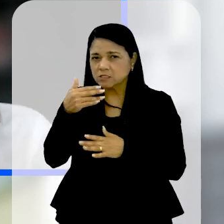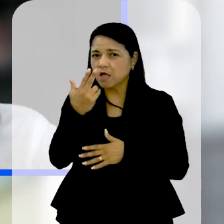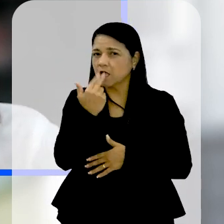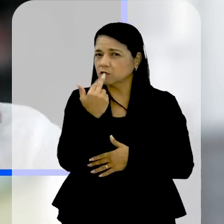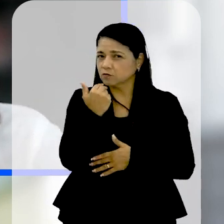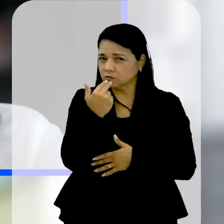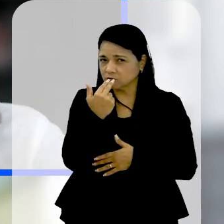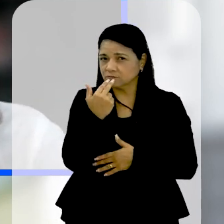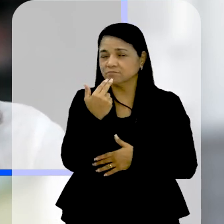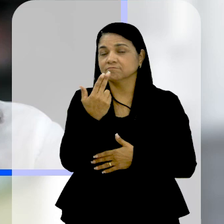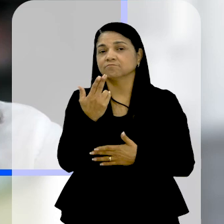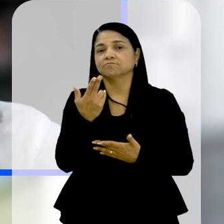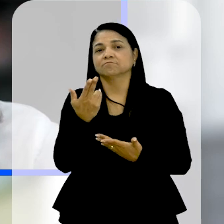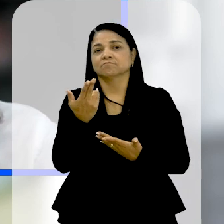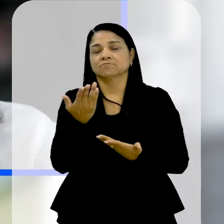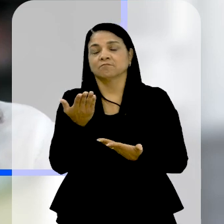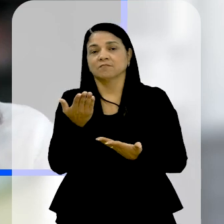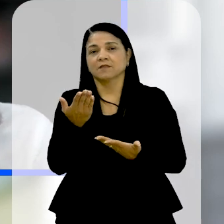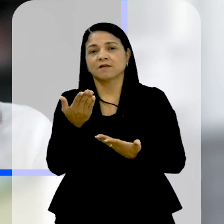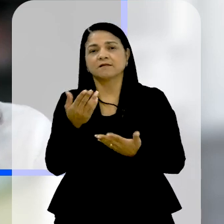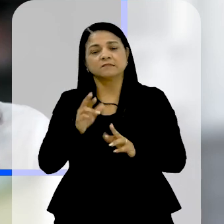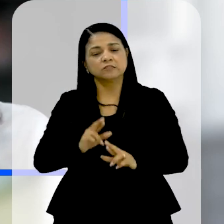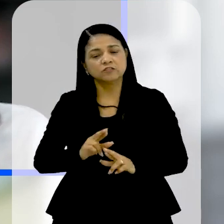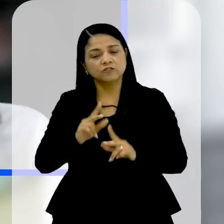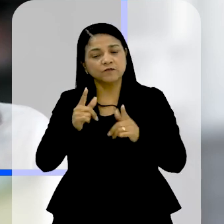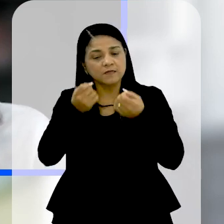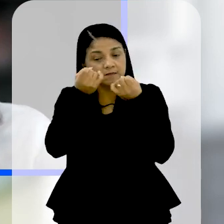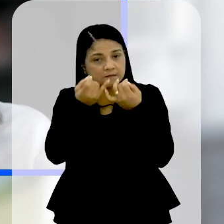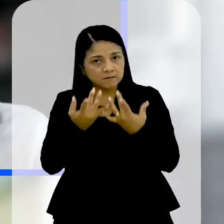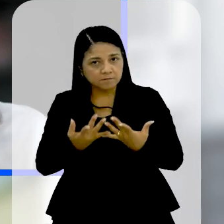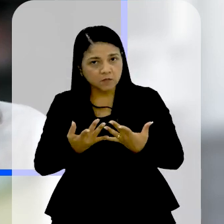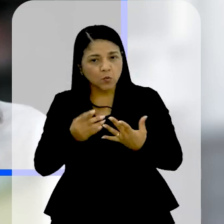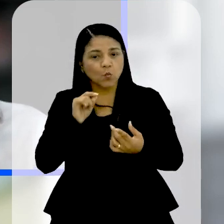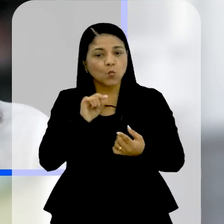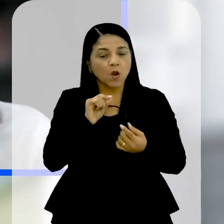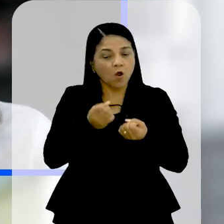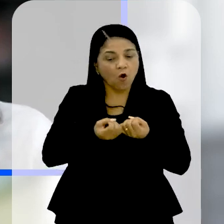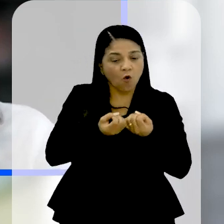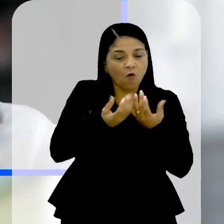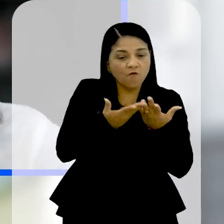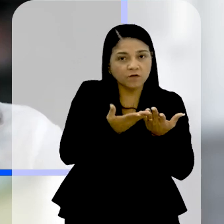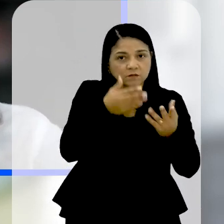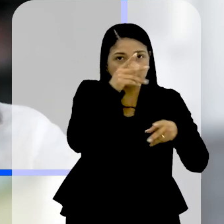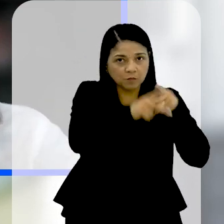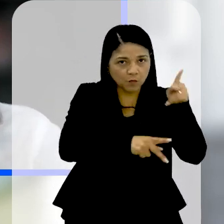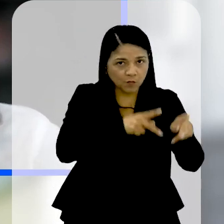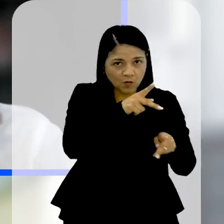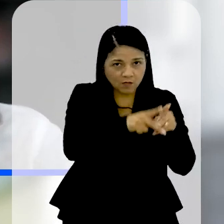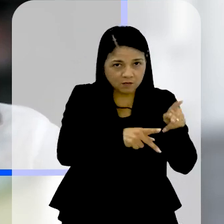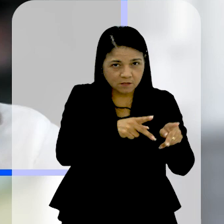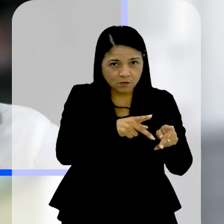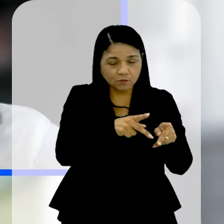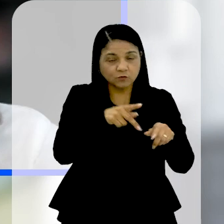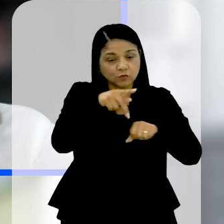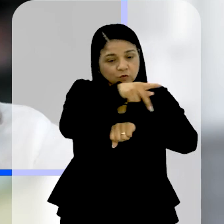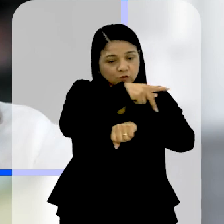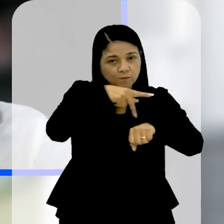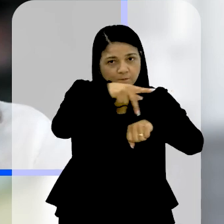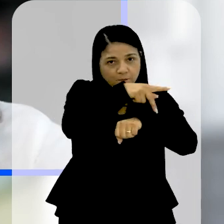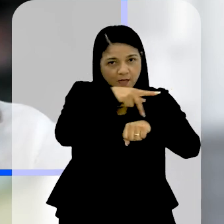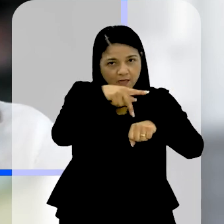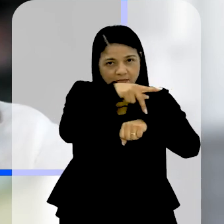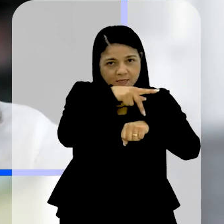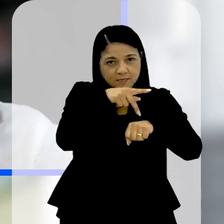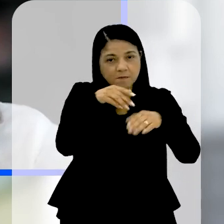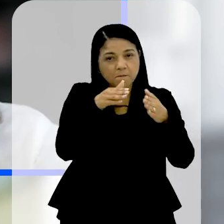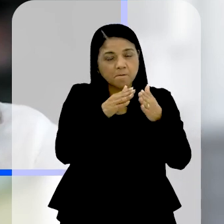indústria de alimentos, mas para a gente falar sobre essa diferença entre o que é oferecido para a população dos países